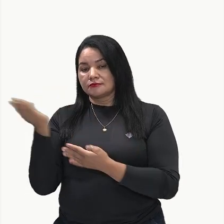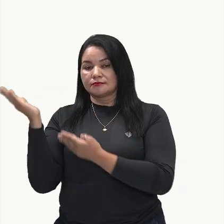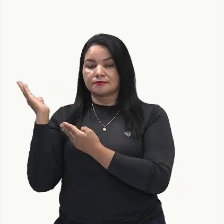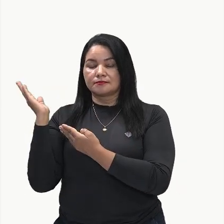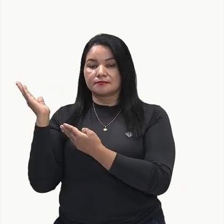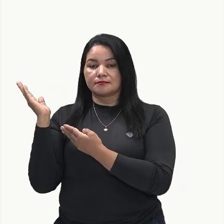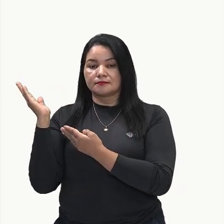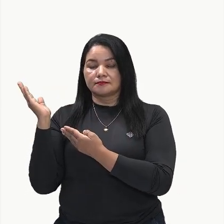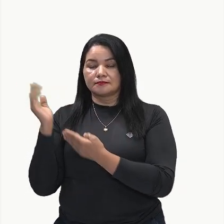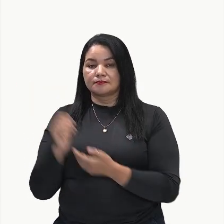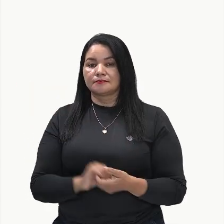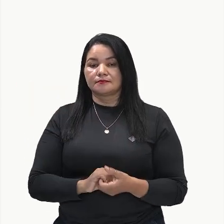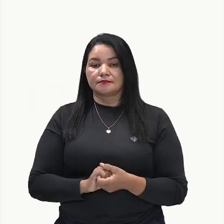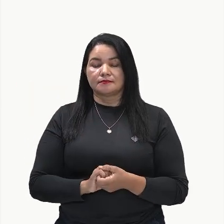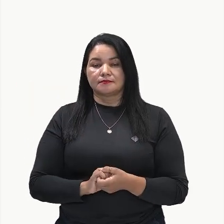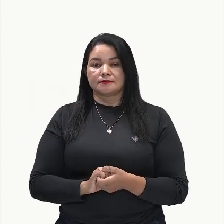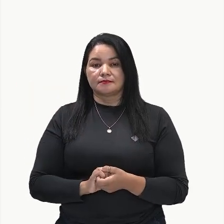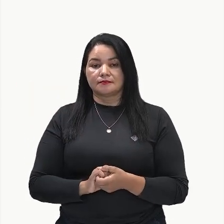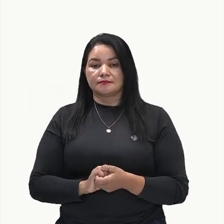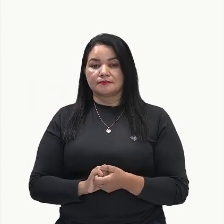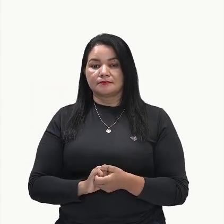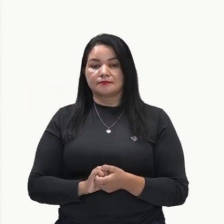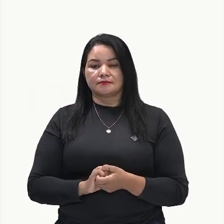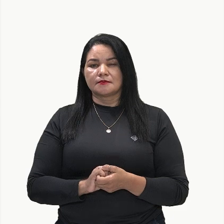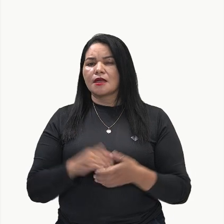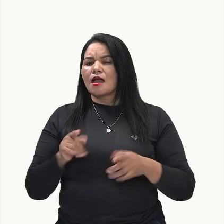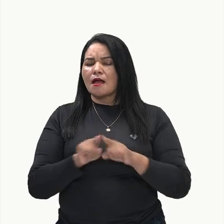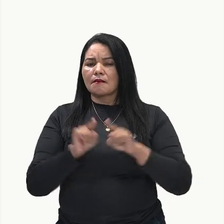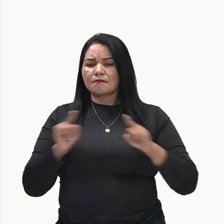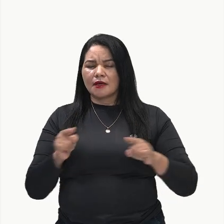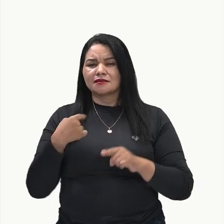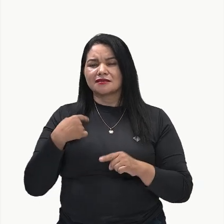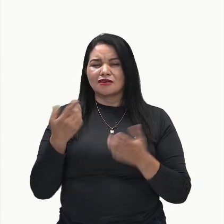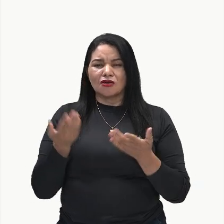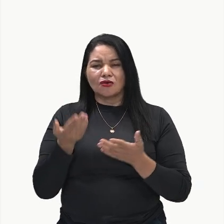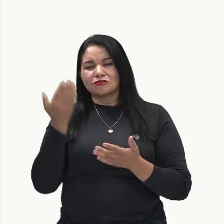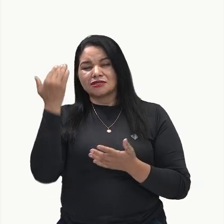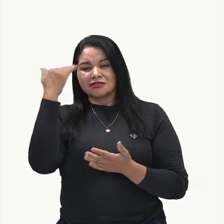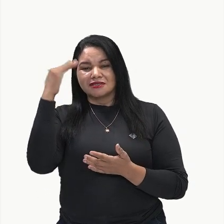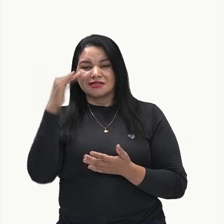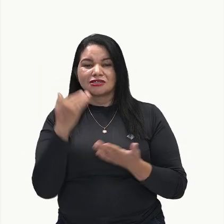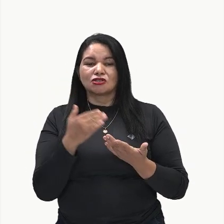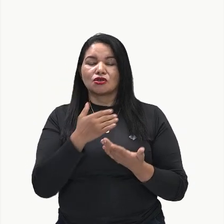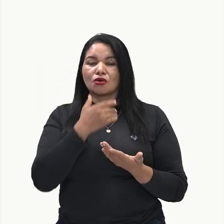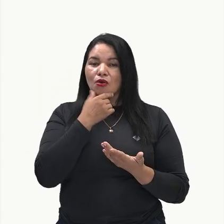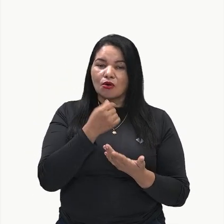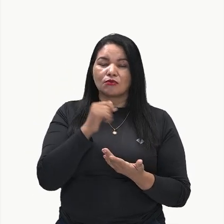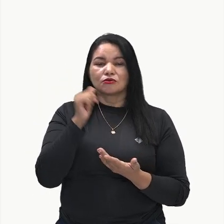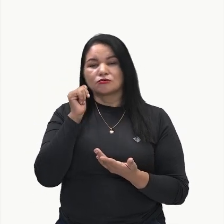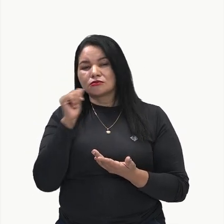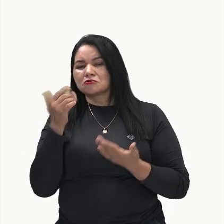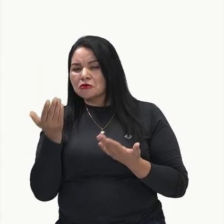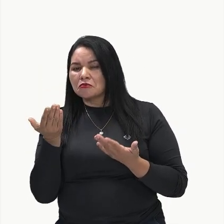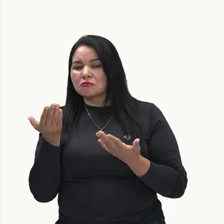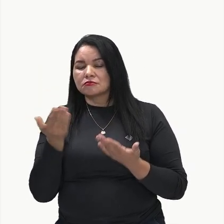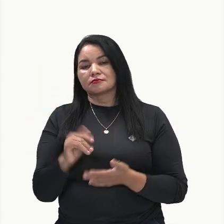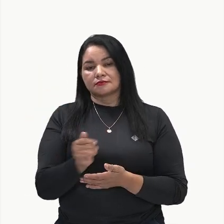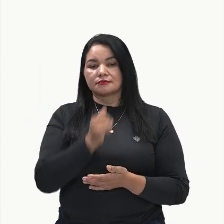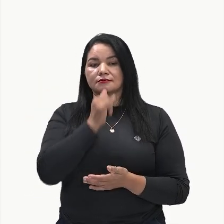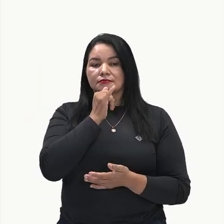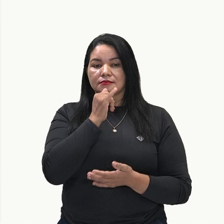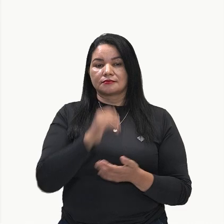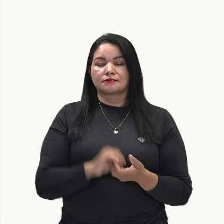la serpente e la víbora. Mas como que eu vou compreender macho e hembra? Então, exemplos.